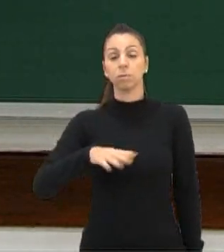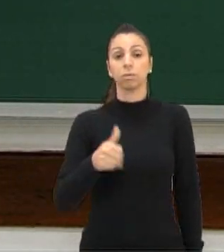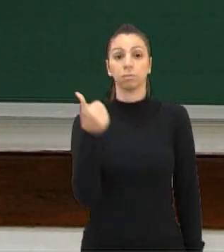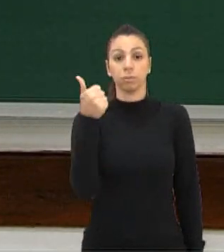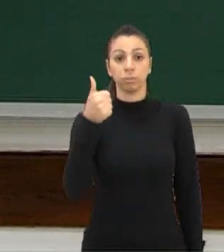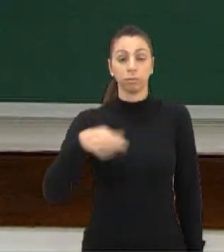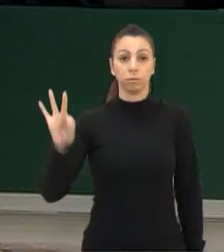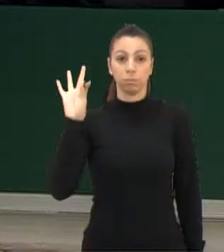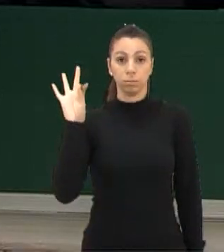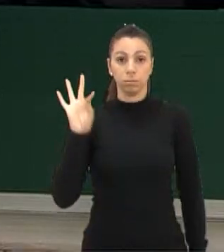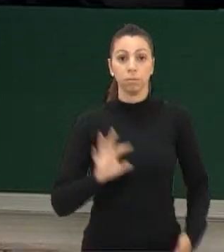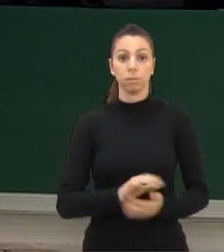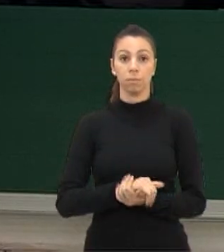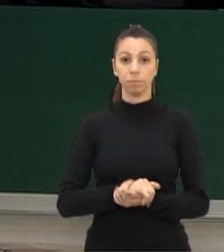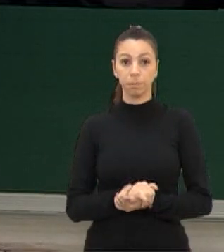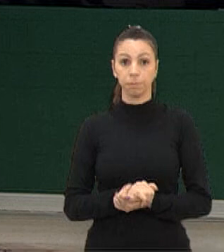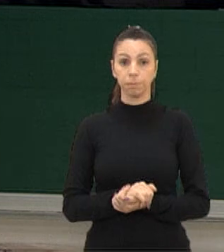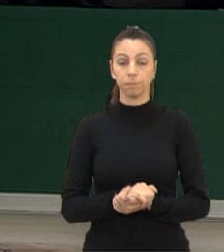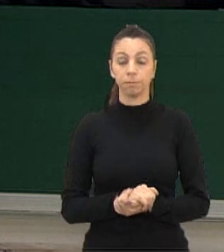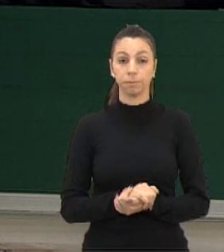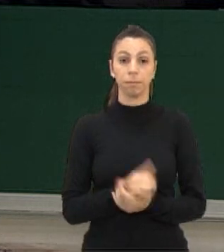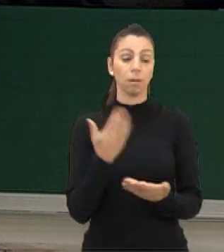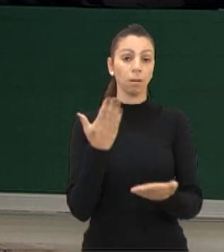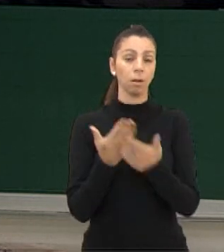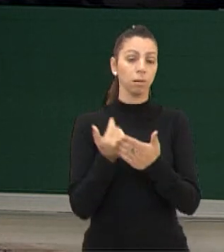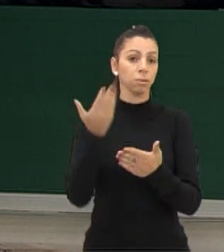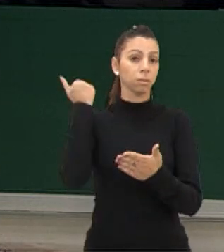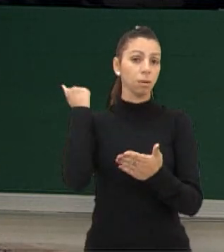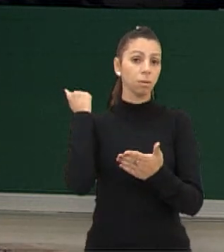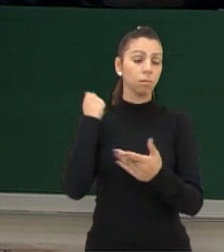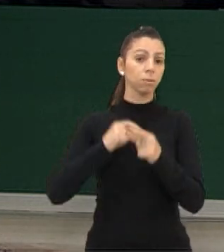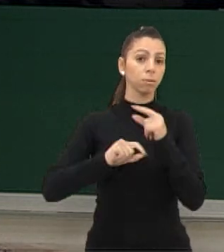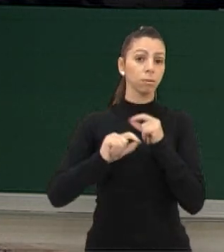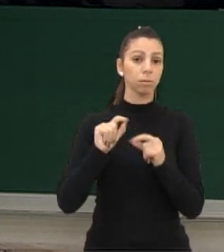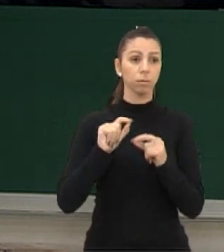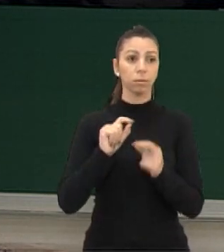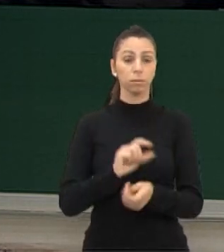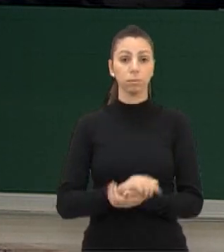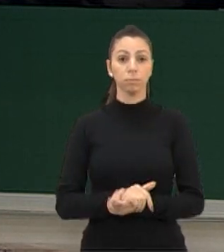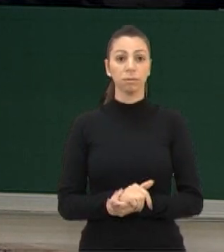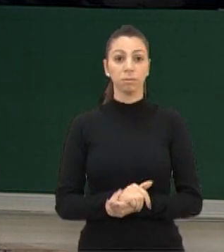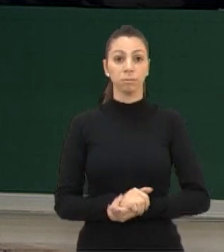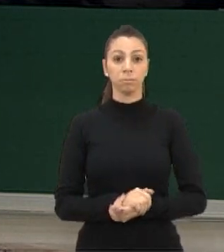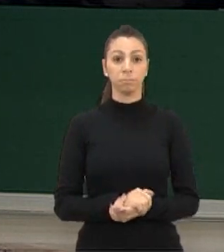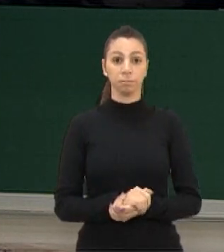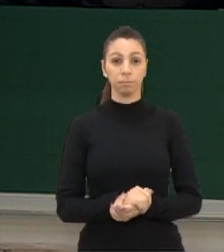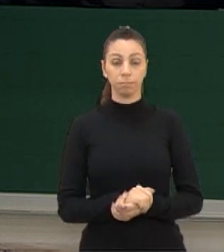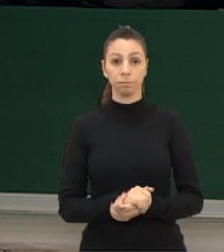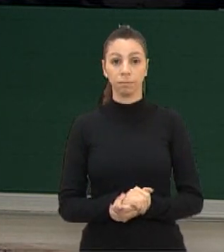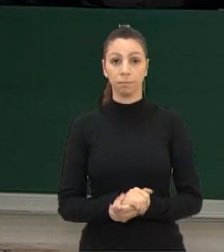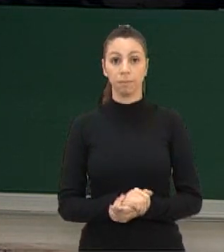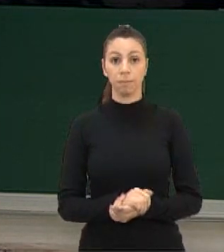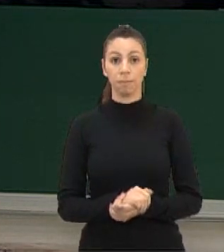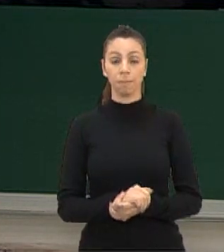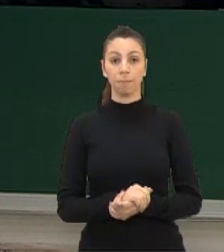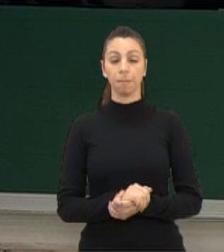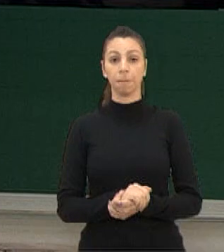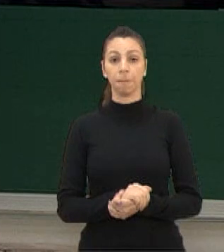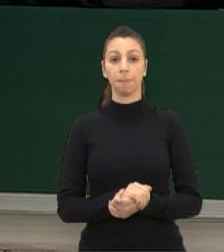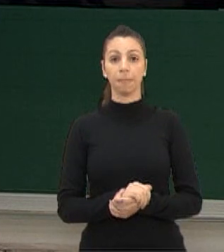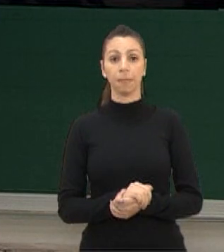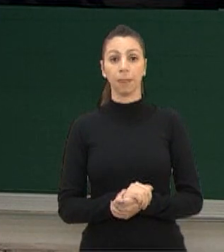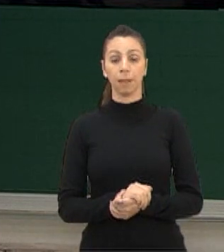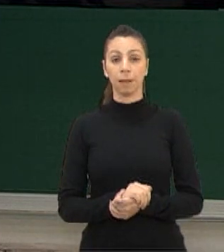então? Então, nas aulas anteriores, a gente viu todas as questões aí relacionadas à imaginação